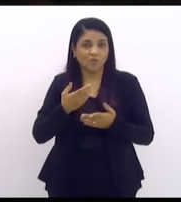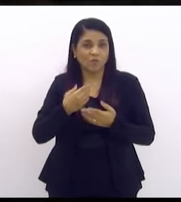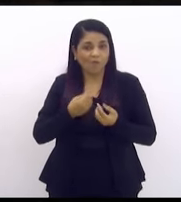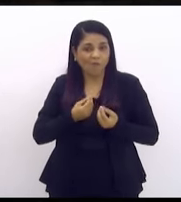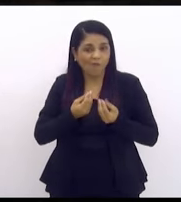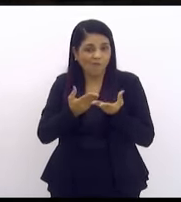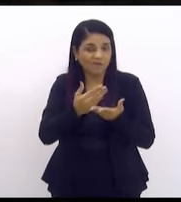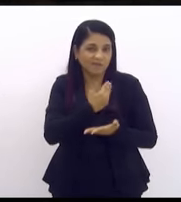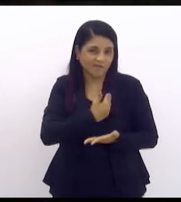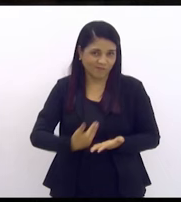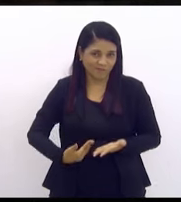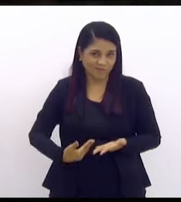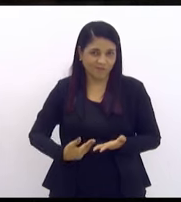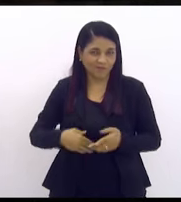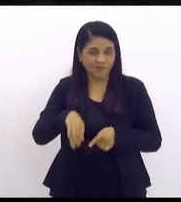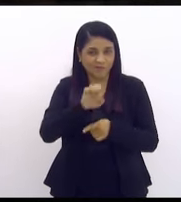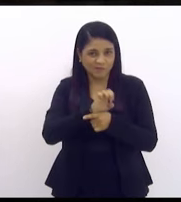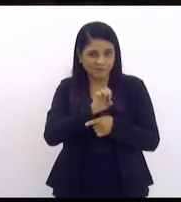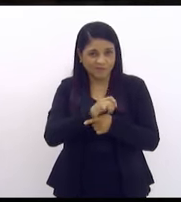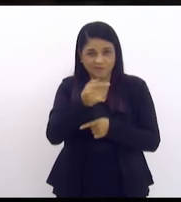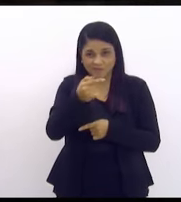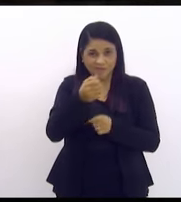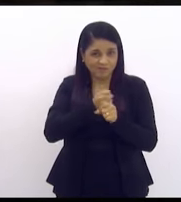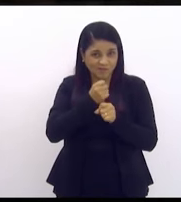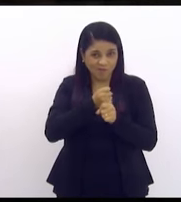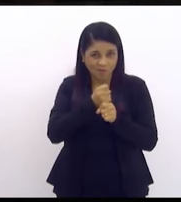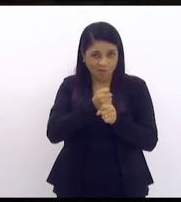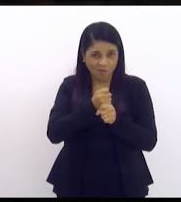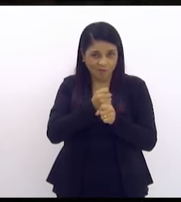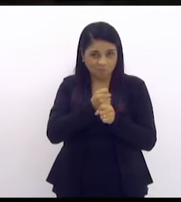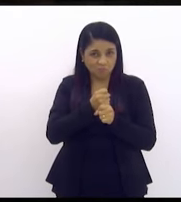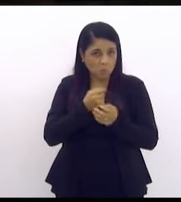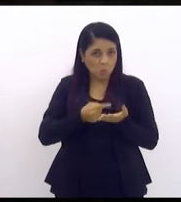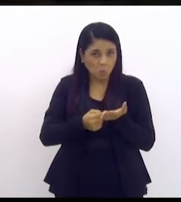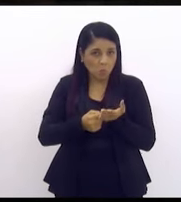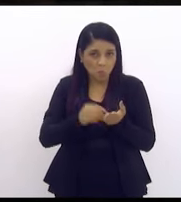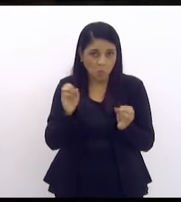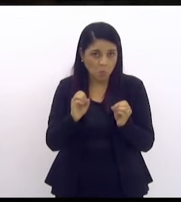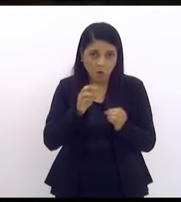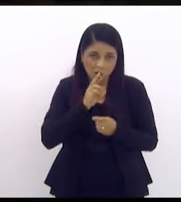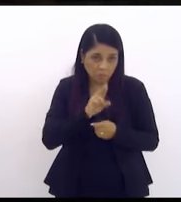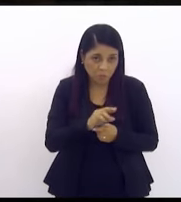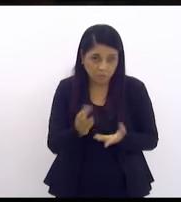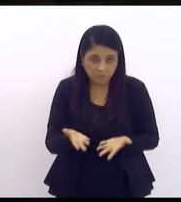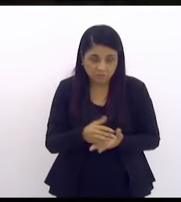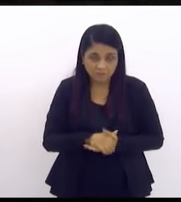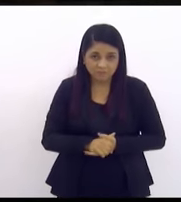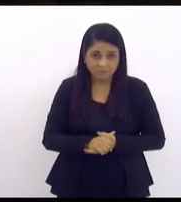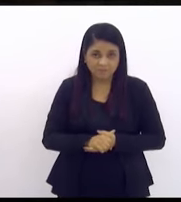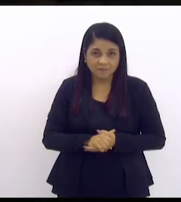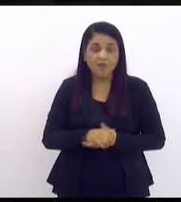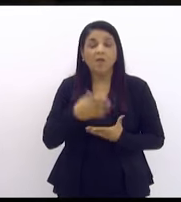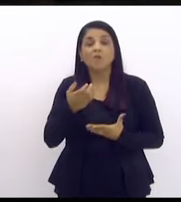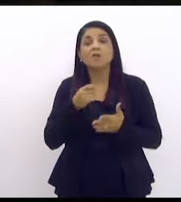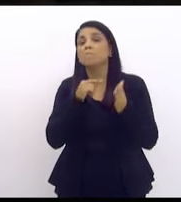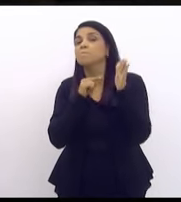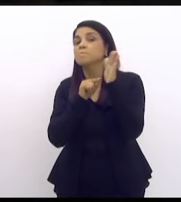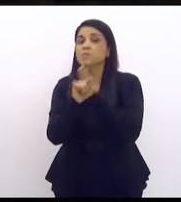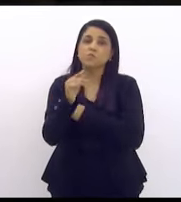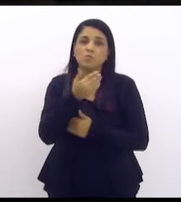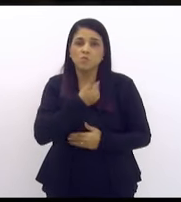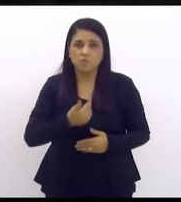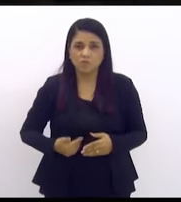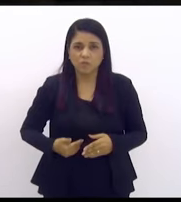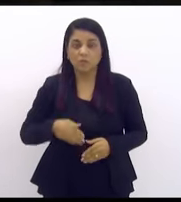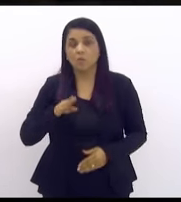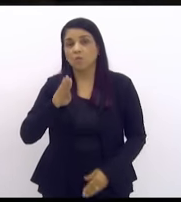entregar essas 7 obras que prometeu e não cumpriu e não dá resposta? Eu queria também perguntar ao governador e